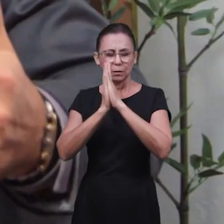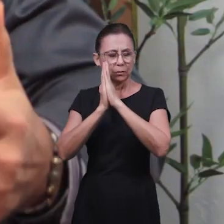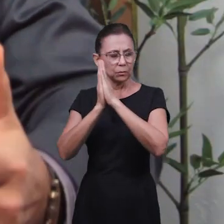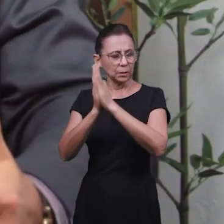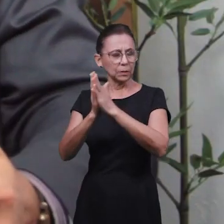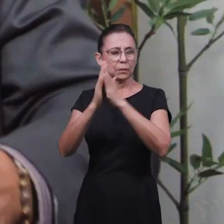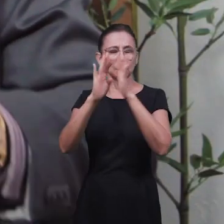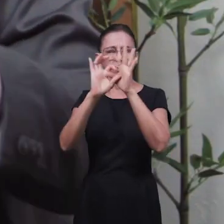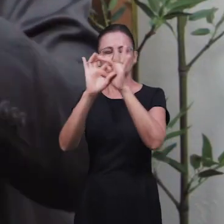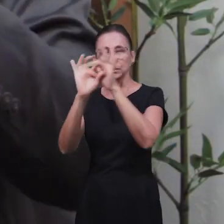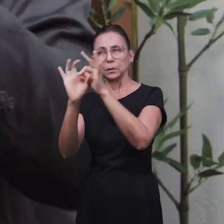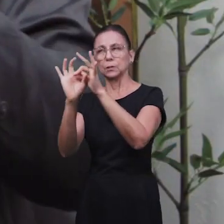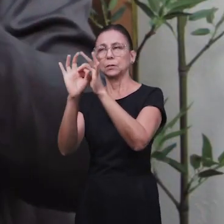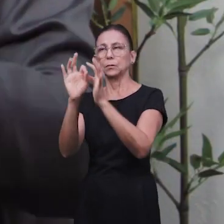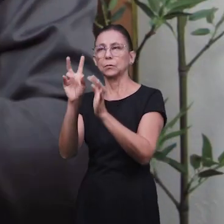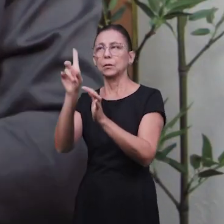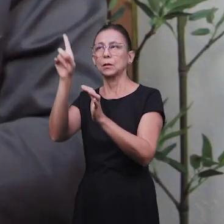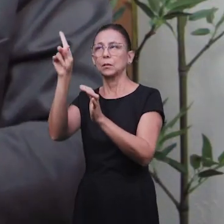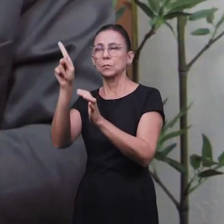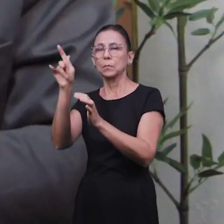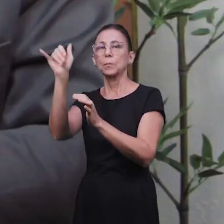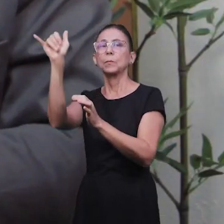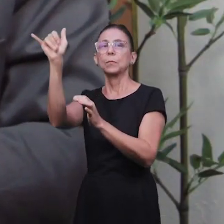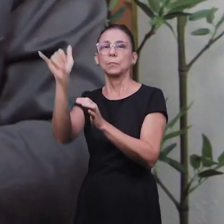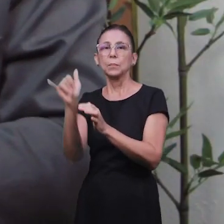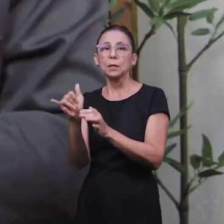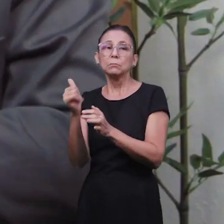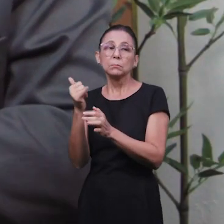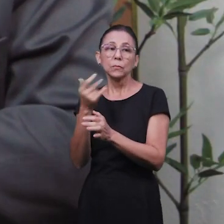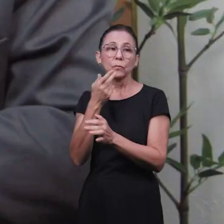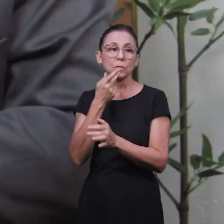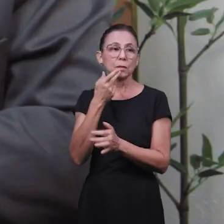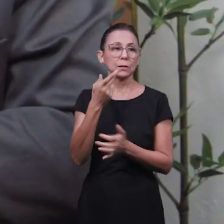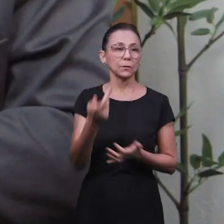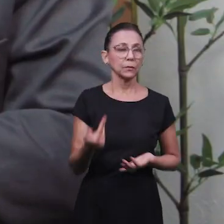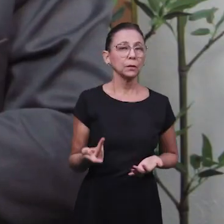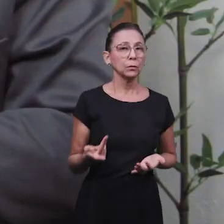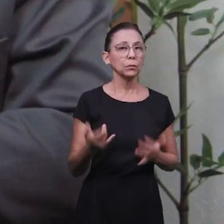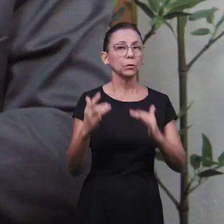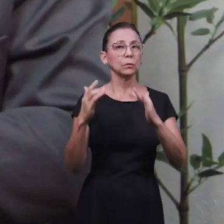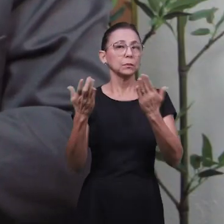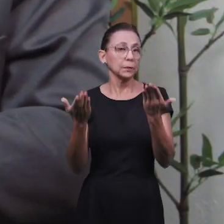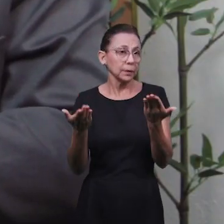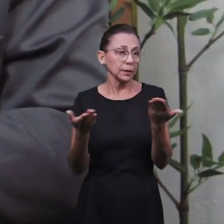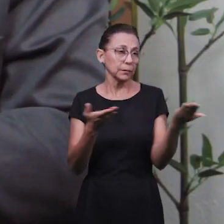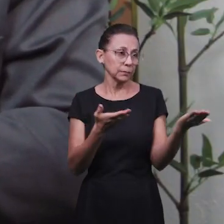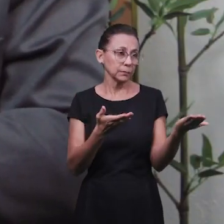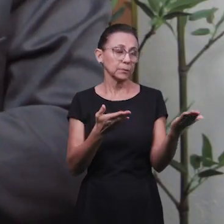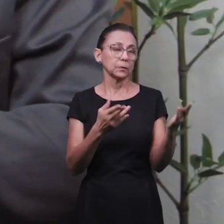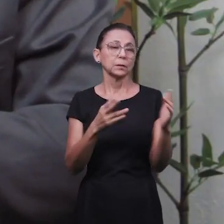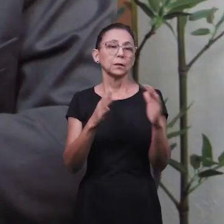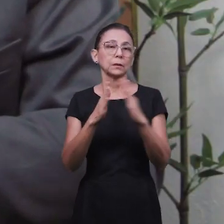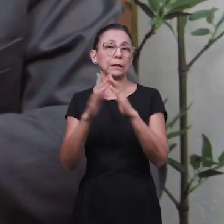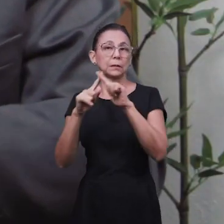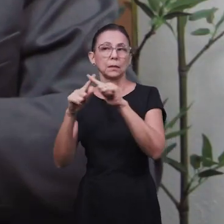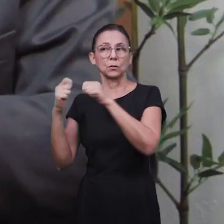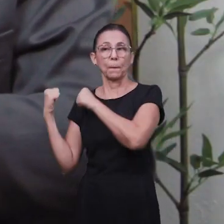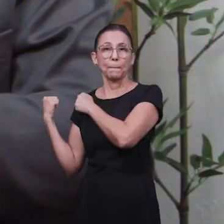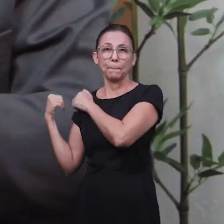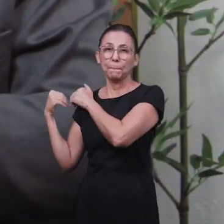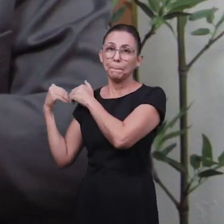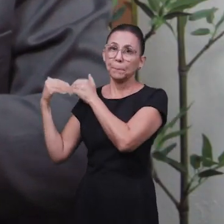né, em comunhão com o Pai. E, como você disse aqui, nós estamos falando de igreja primitiva, né? O Senhor Jesus ele